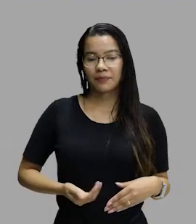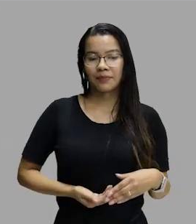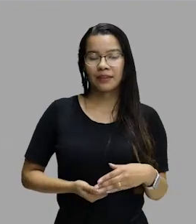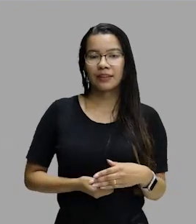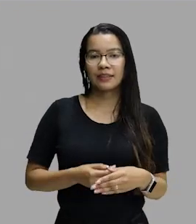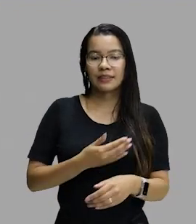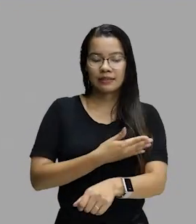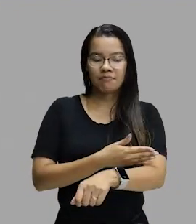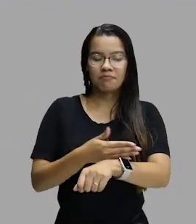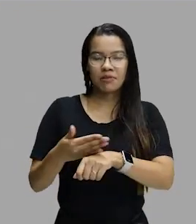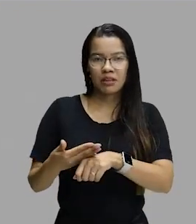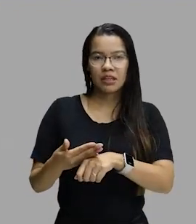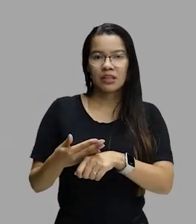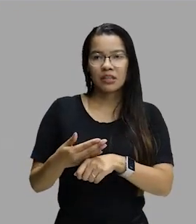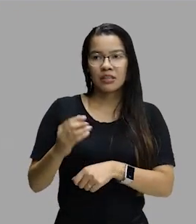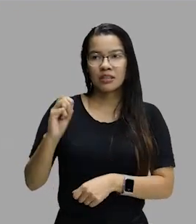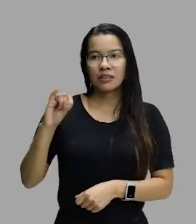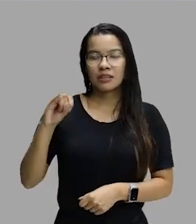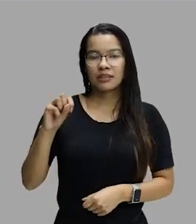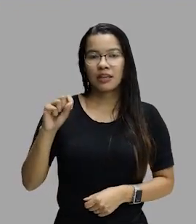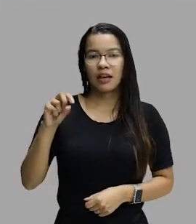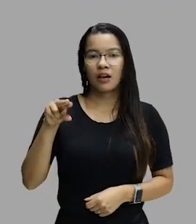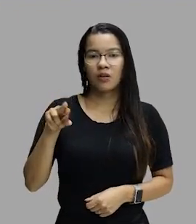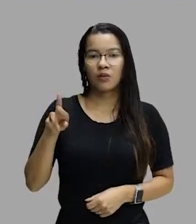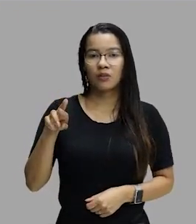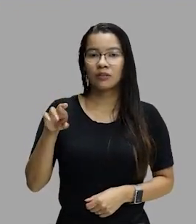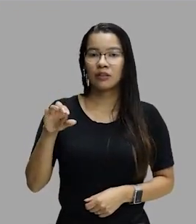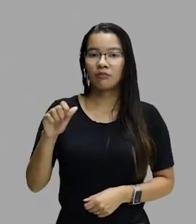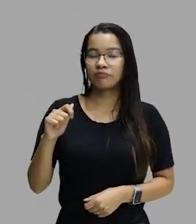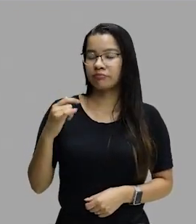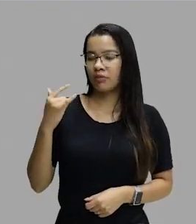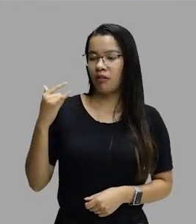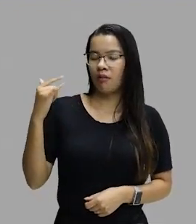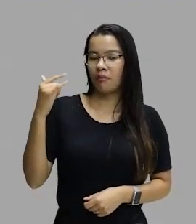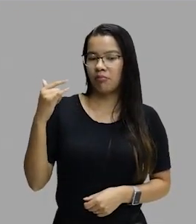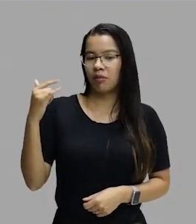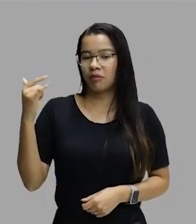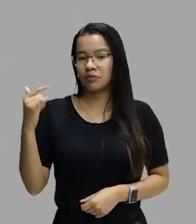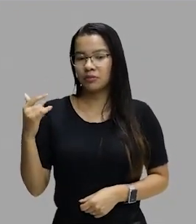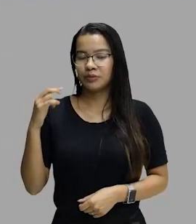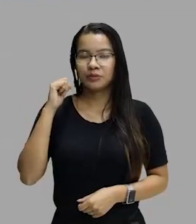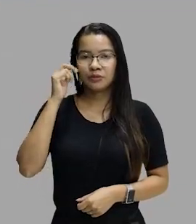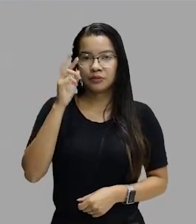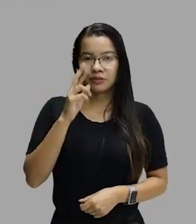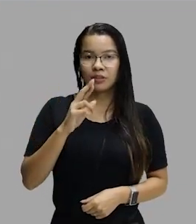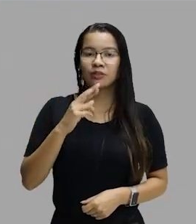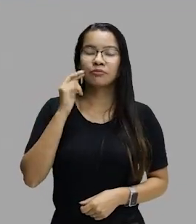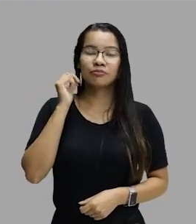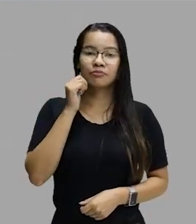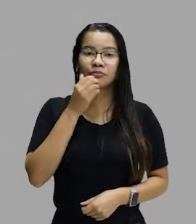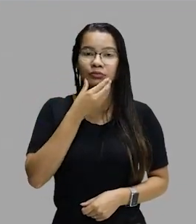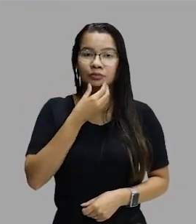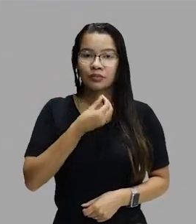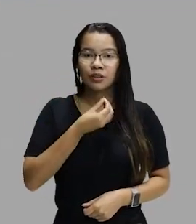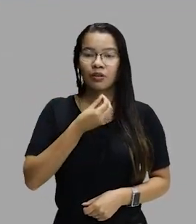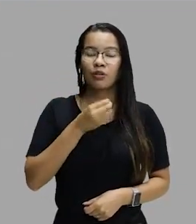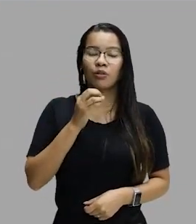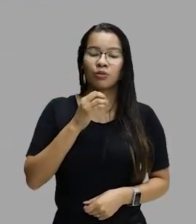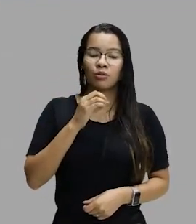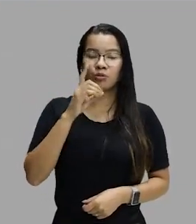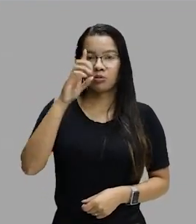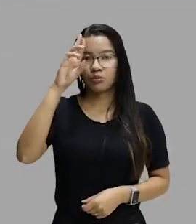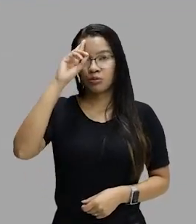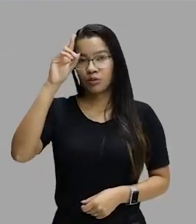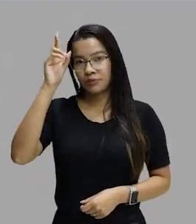no senhor, né? No senhor, no dono da casa. Essa obra já virou novela e aí você tem